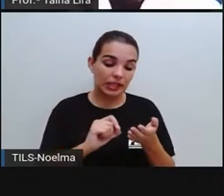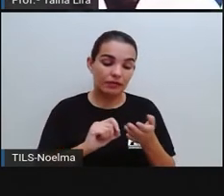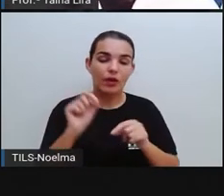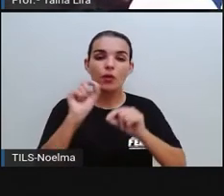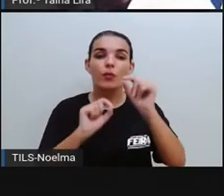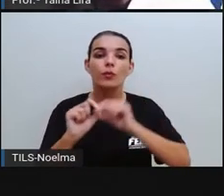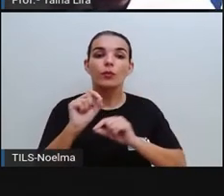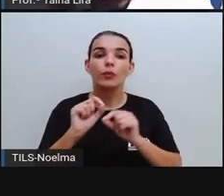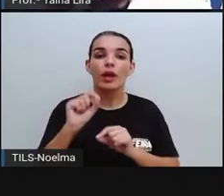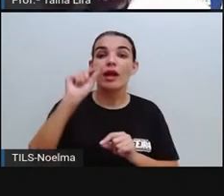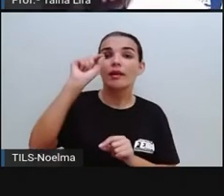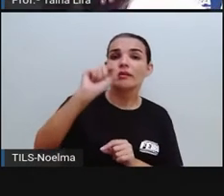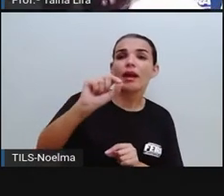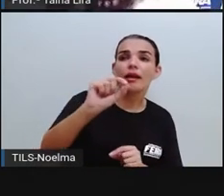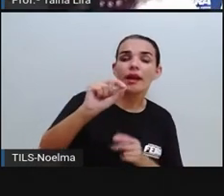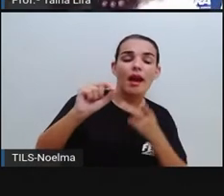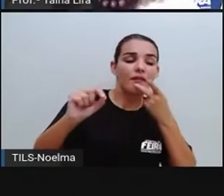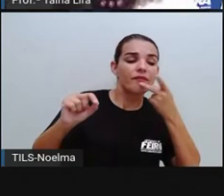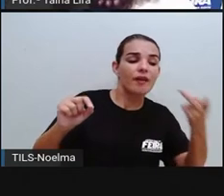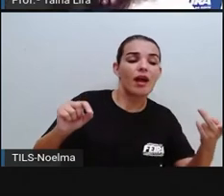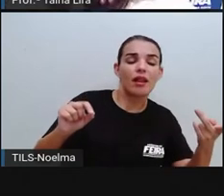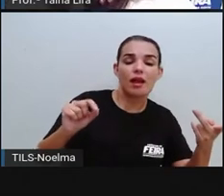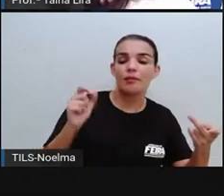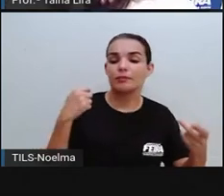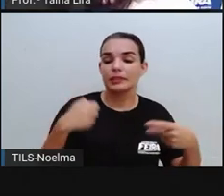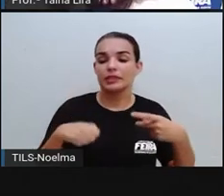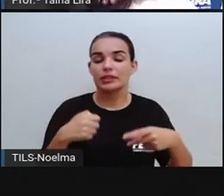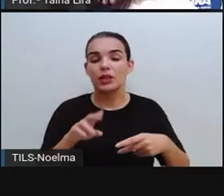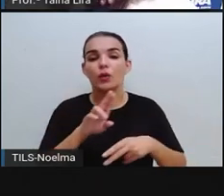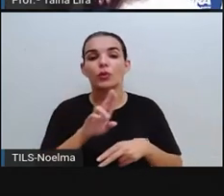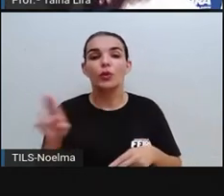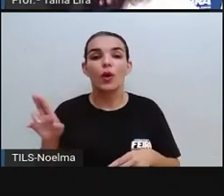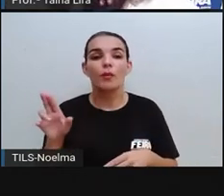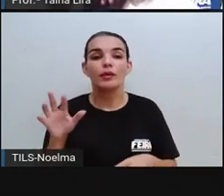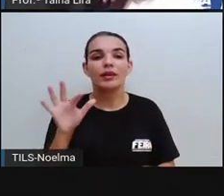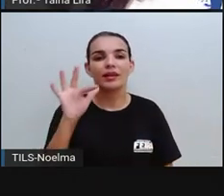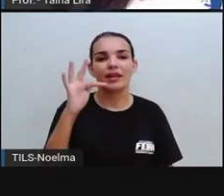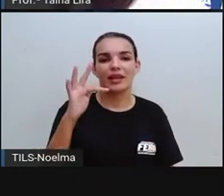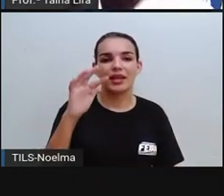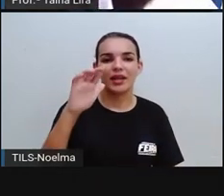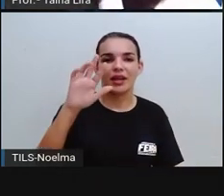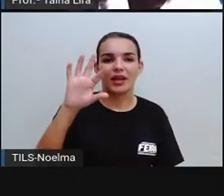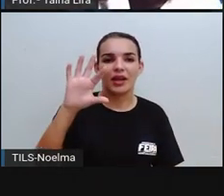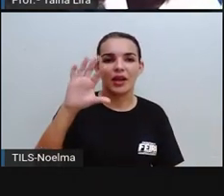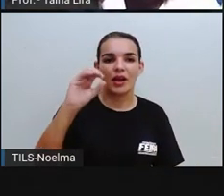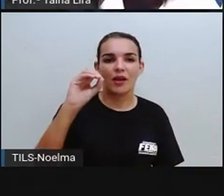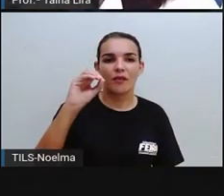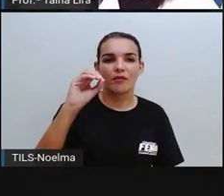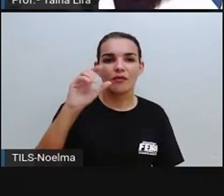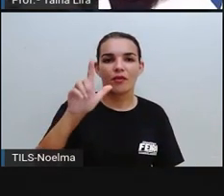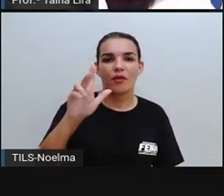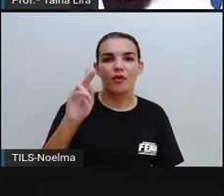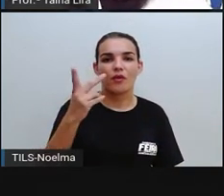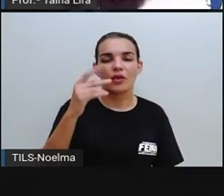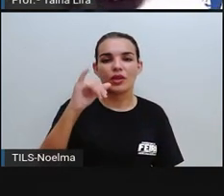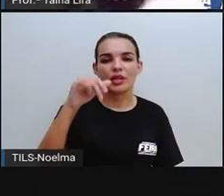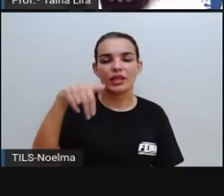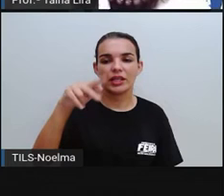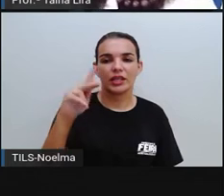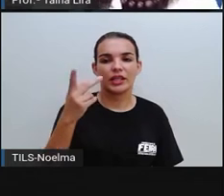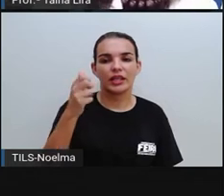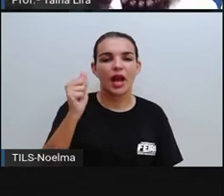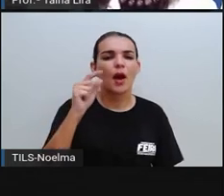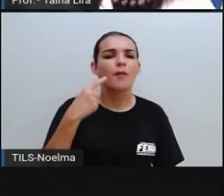colocar aí de quem é essa fala. Então, observem o que apareceu, ó, Folhinha. Por que que apareceu Folhinha, para